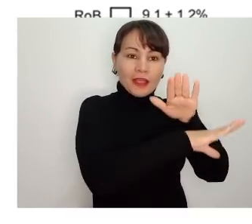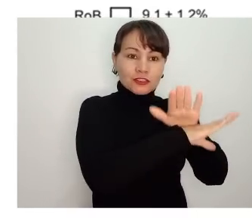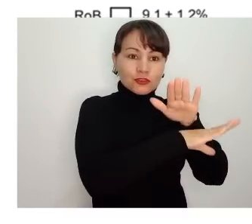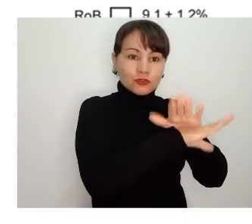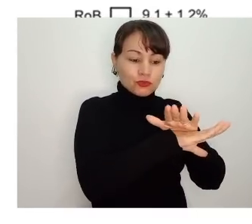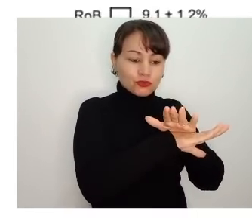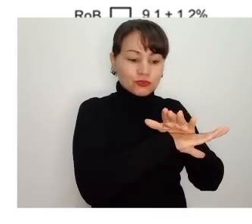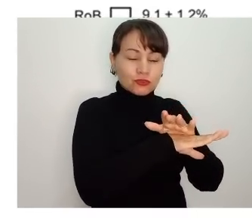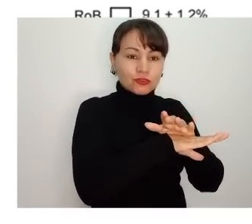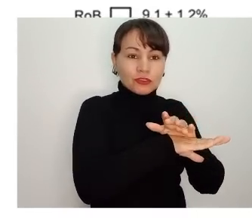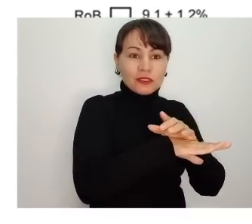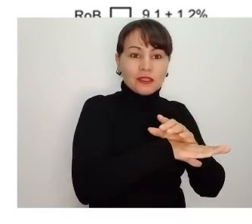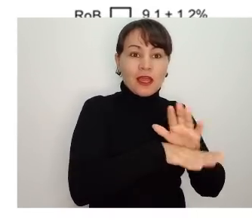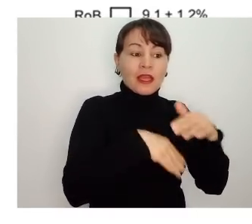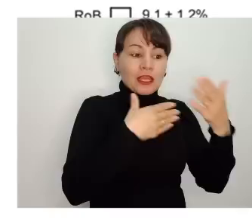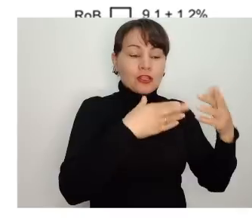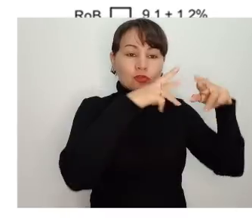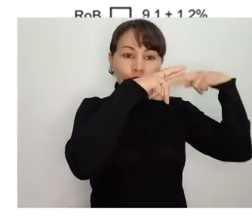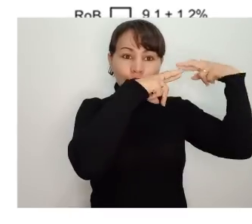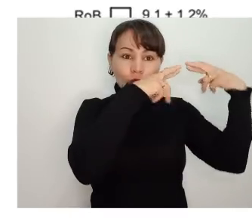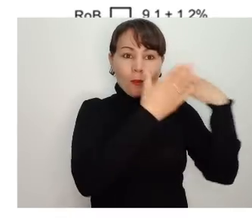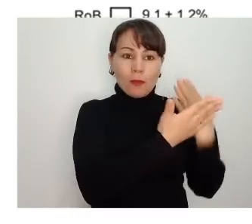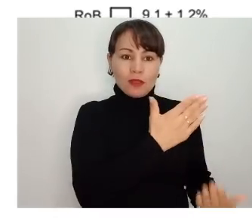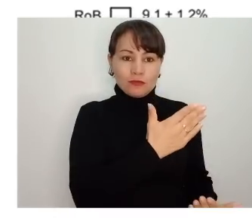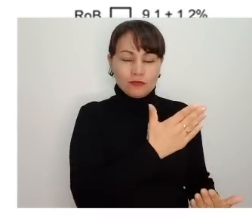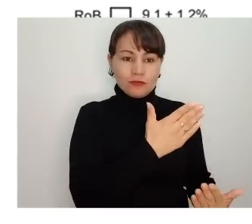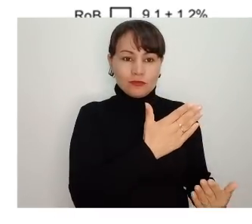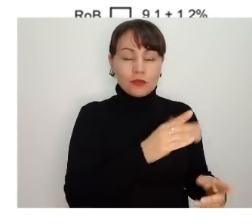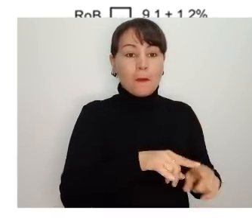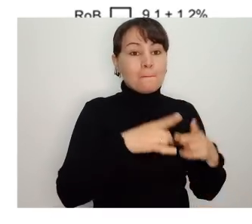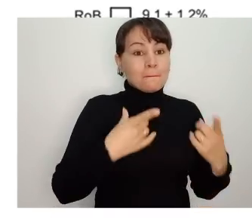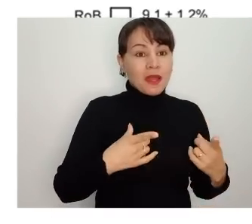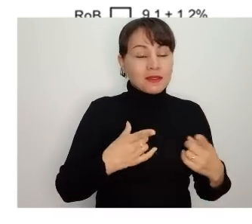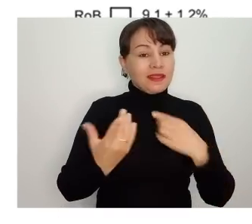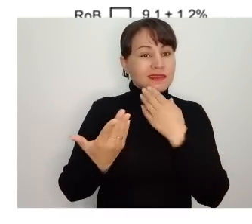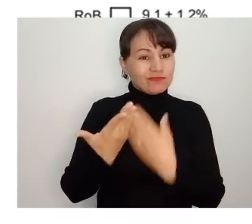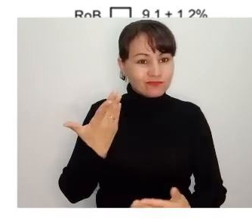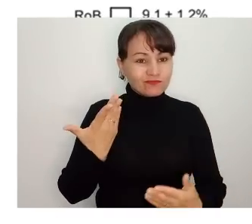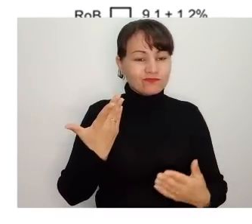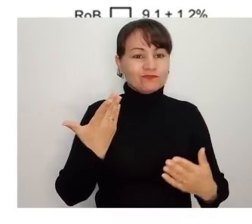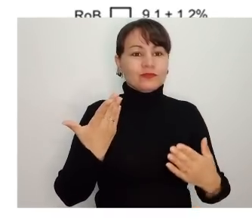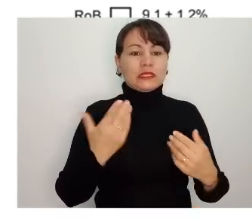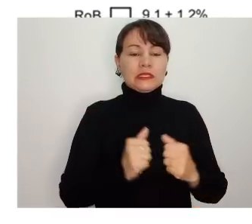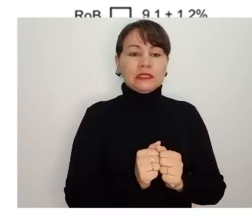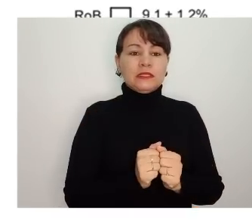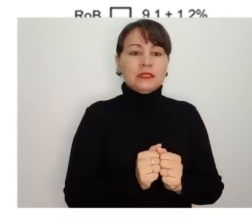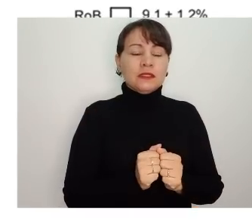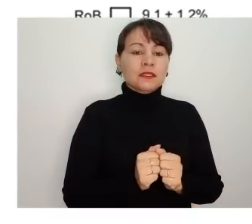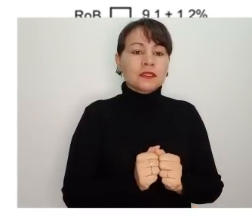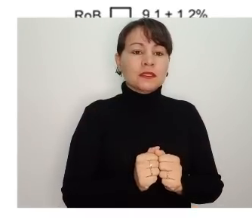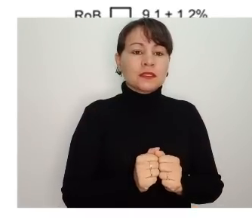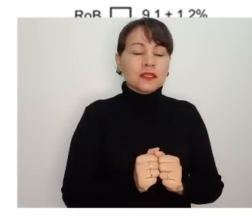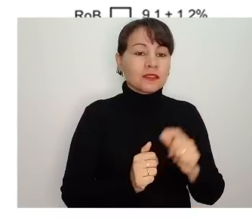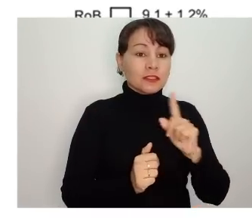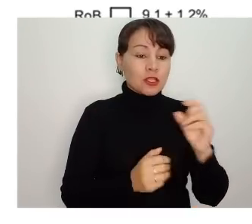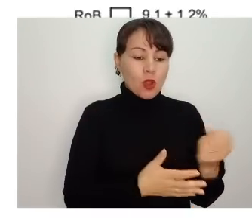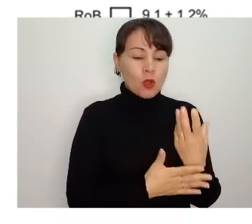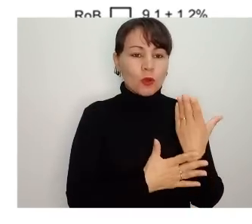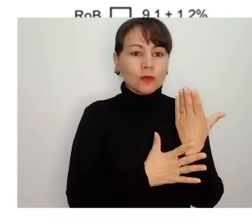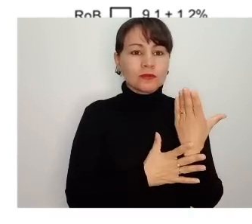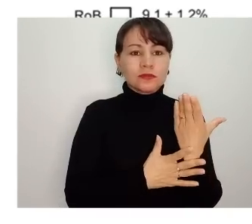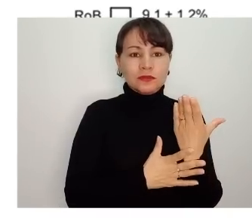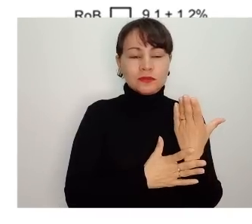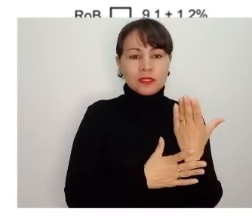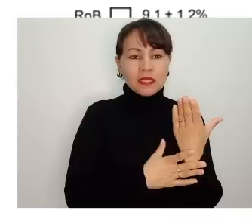neurônios que foram perdidos. Mas essa perda fisiológica, ela já